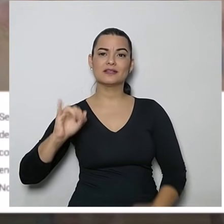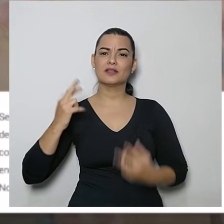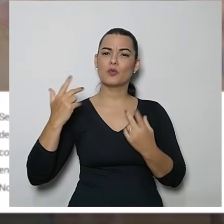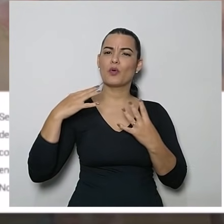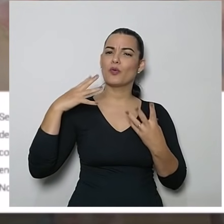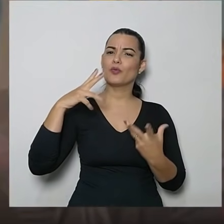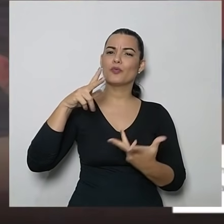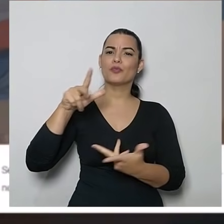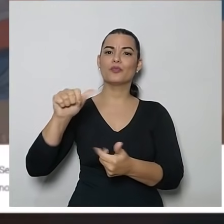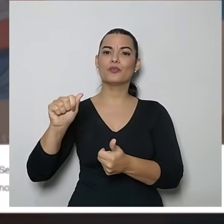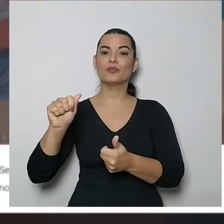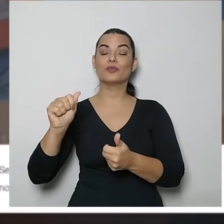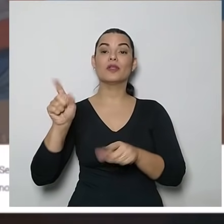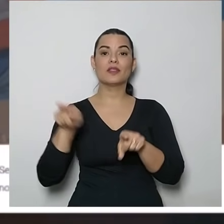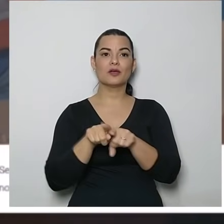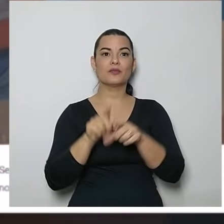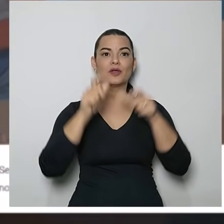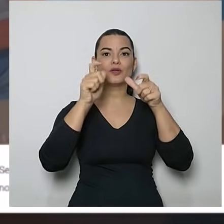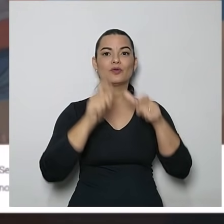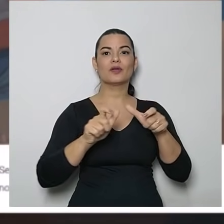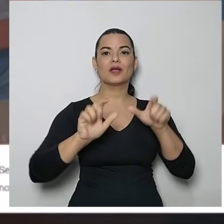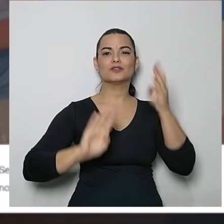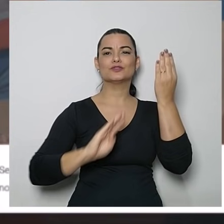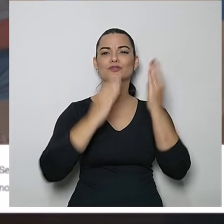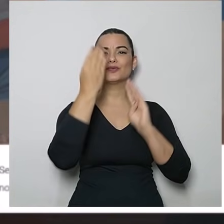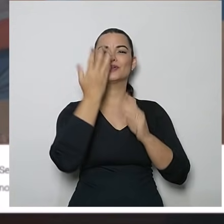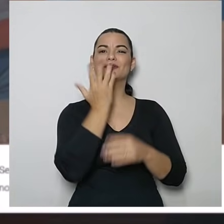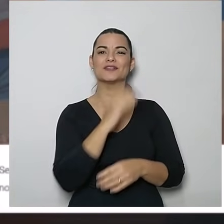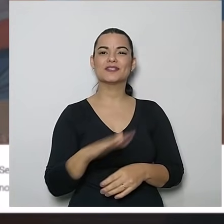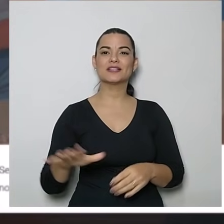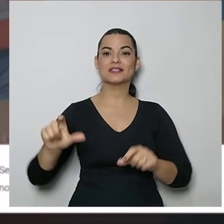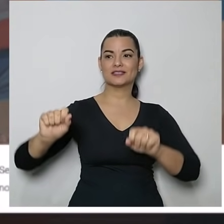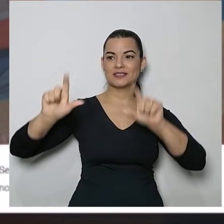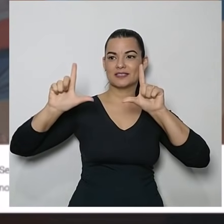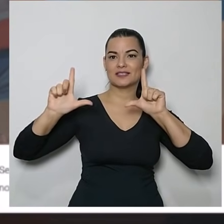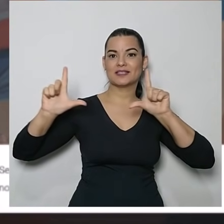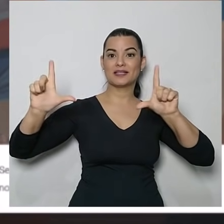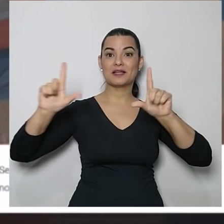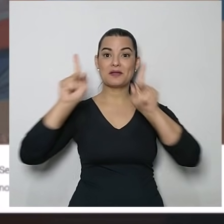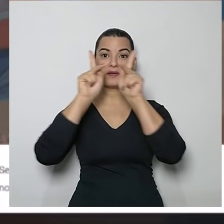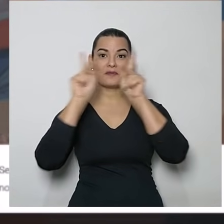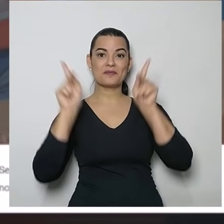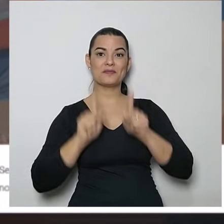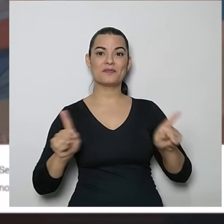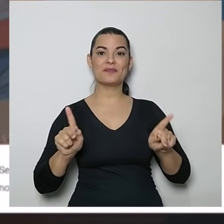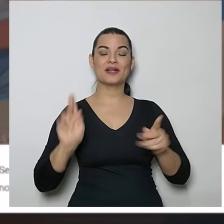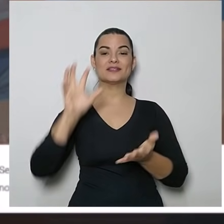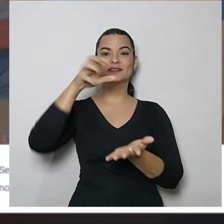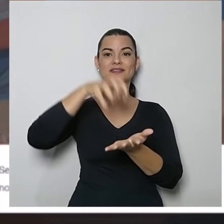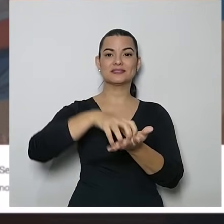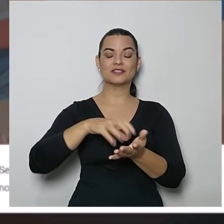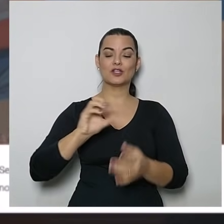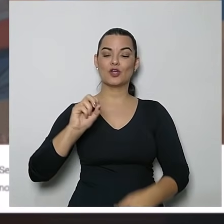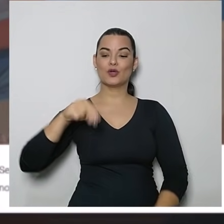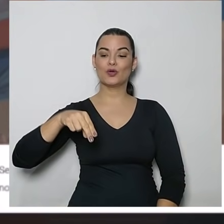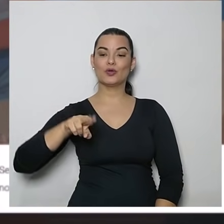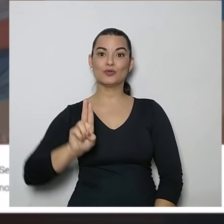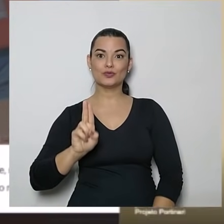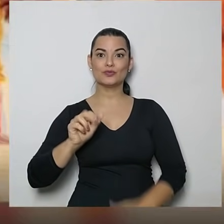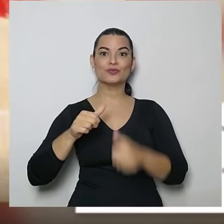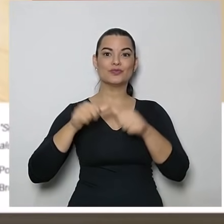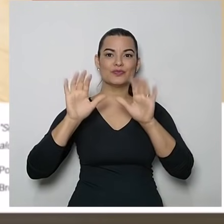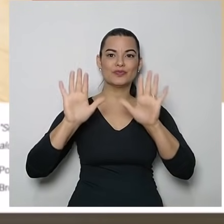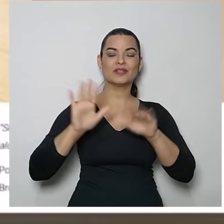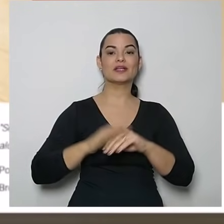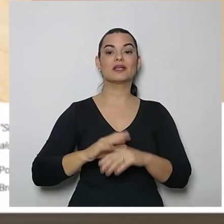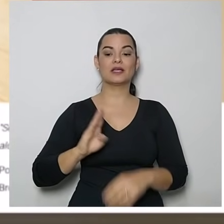coral de crianças que se encontra no painel Paz para a sede da ONU em Nova York. Brodowski é o